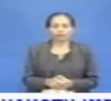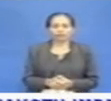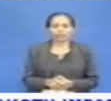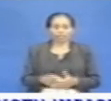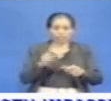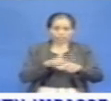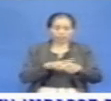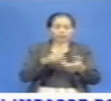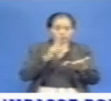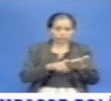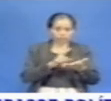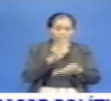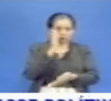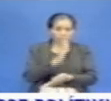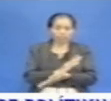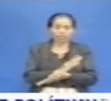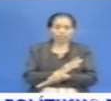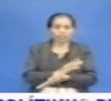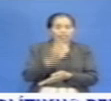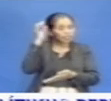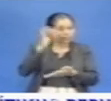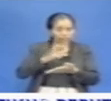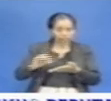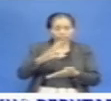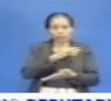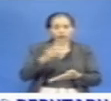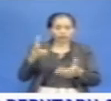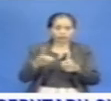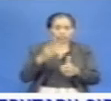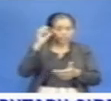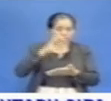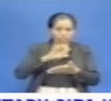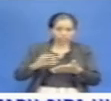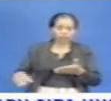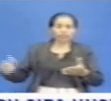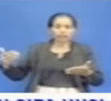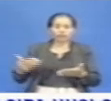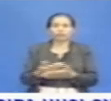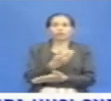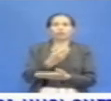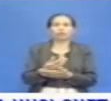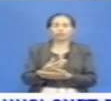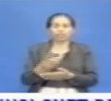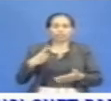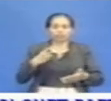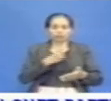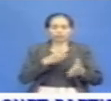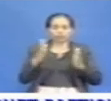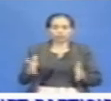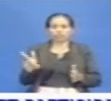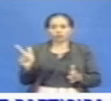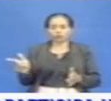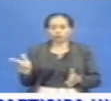instituição da secretária no vice-secretária, inclui eleição fone da cargo Nebeja Nessan, deputado na Inrua Nulo